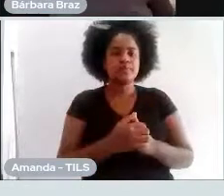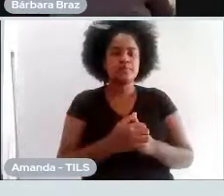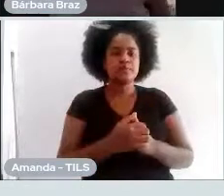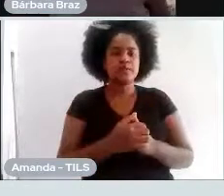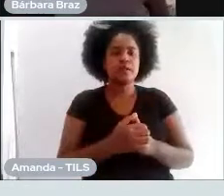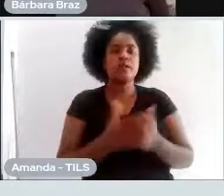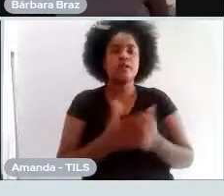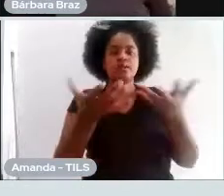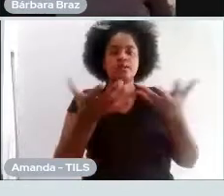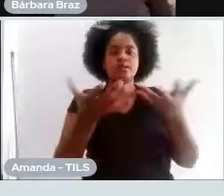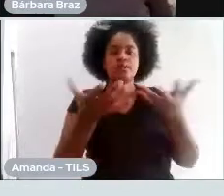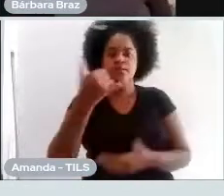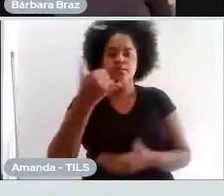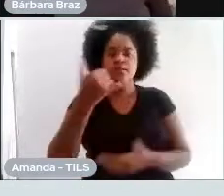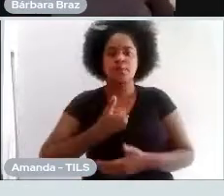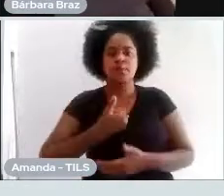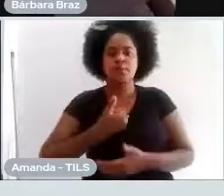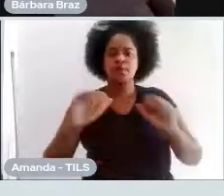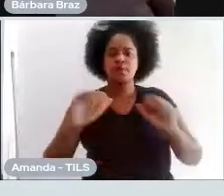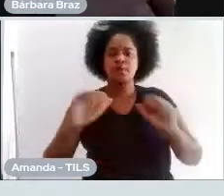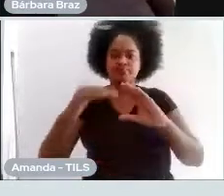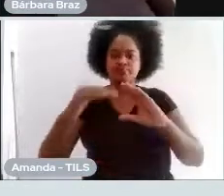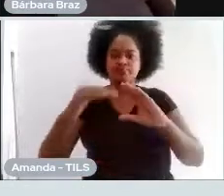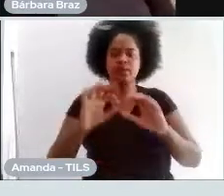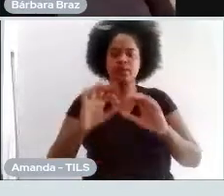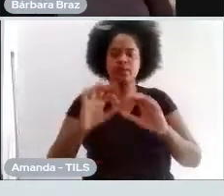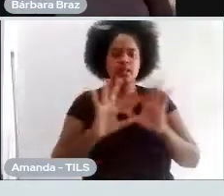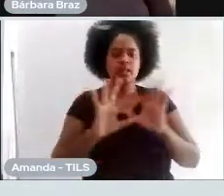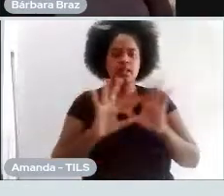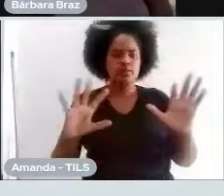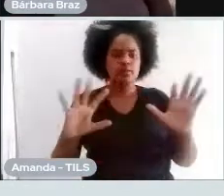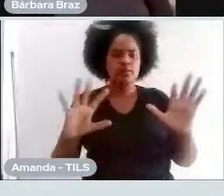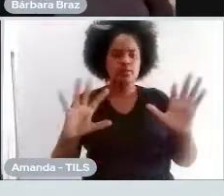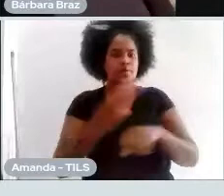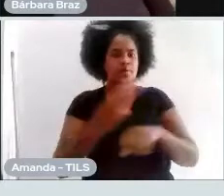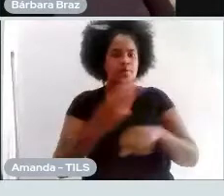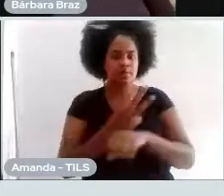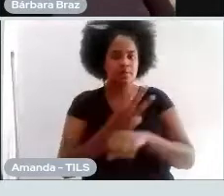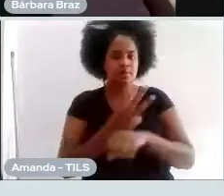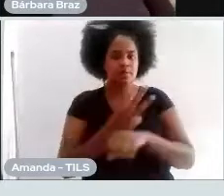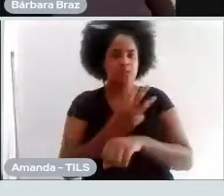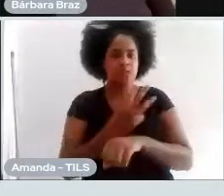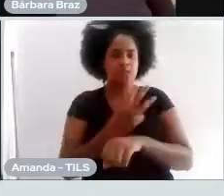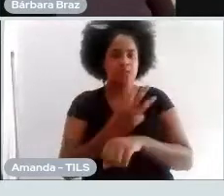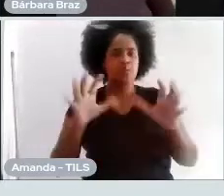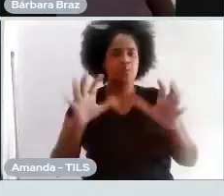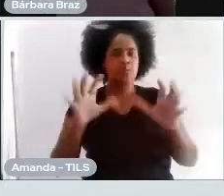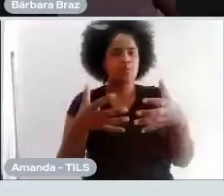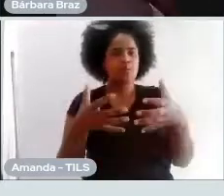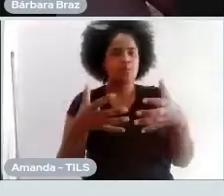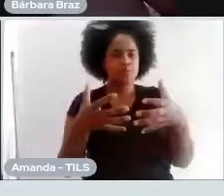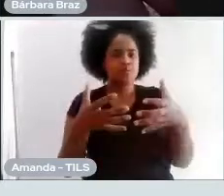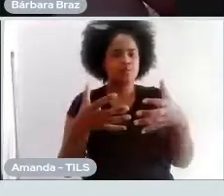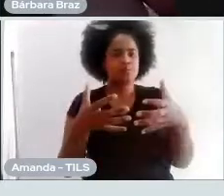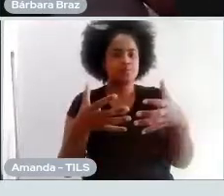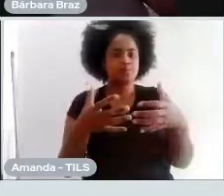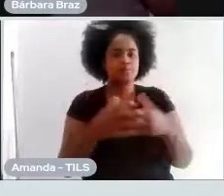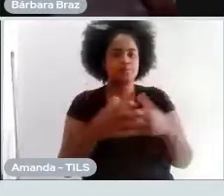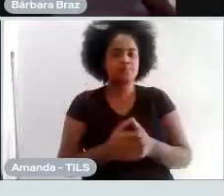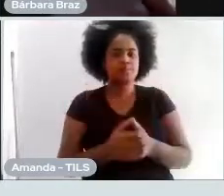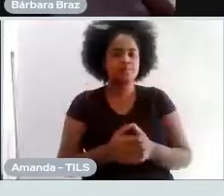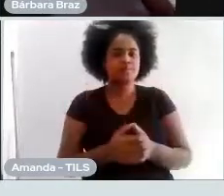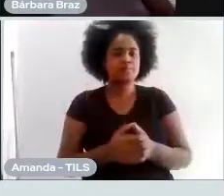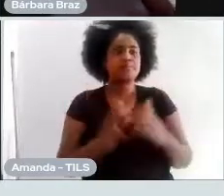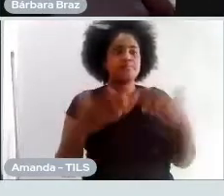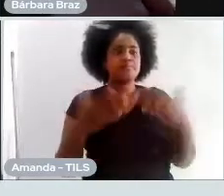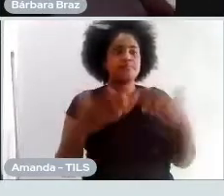mandar mensagem pelo WhatsApp. Eu estou lá no grupo, acabaram de me colocar lá no grupo, então o